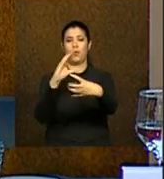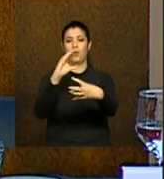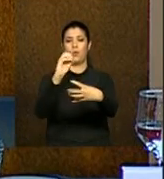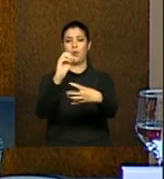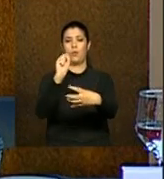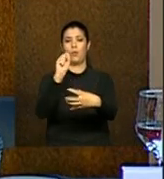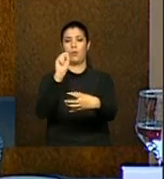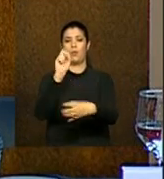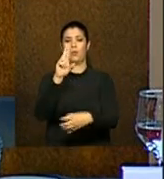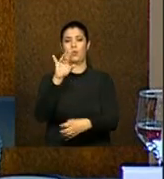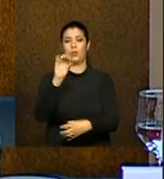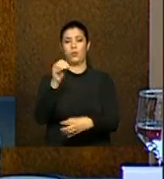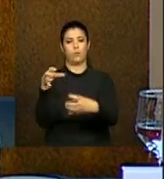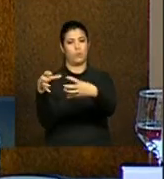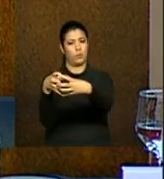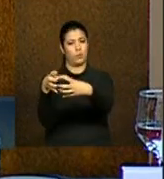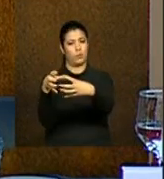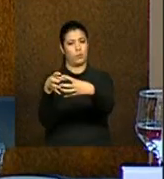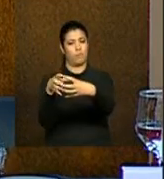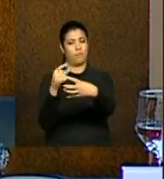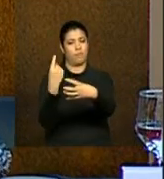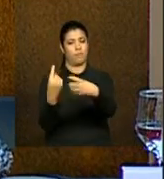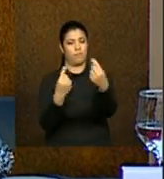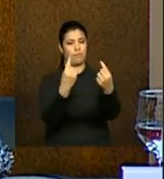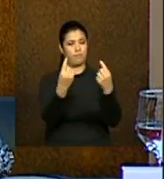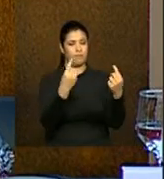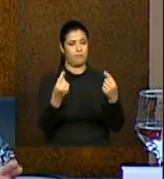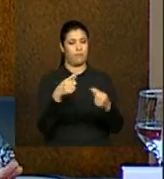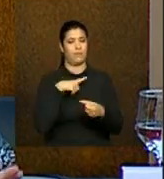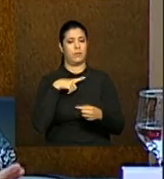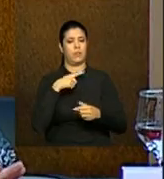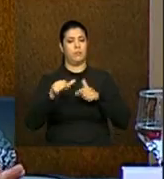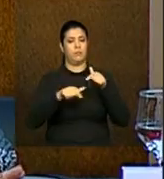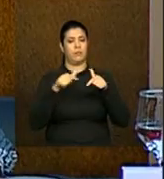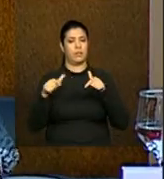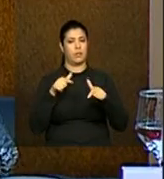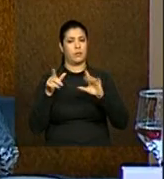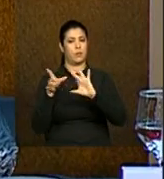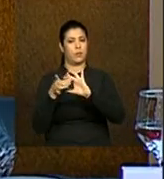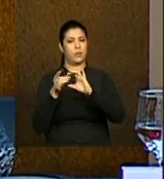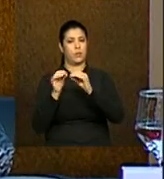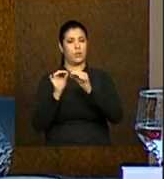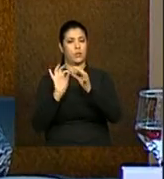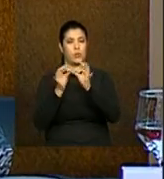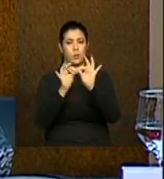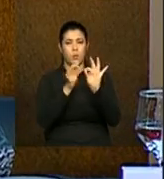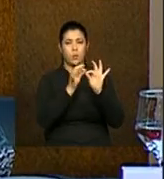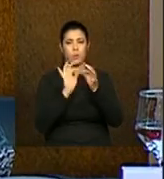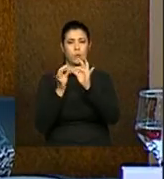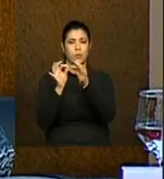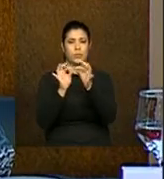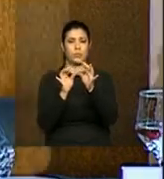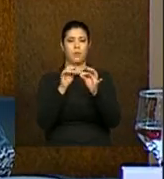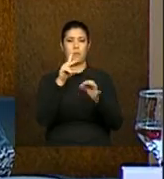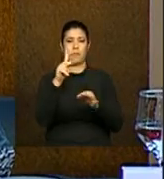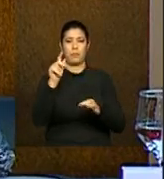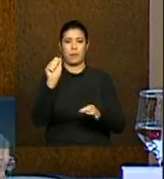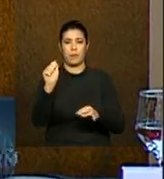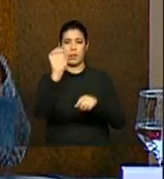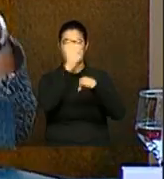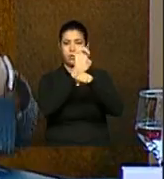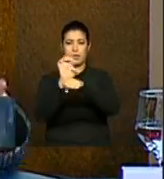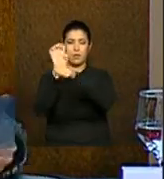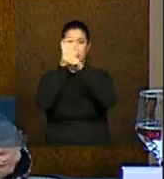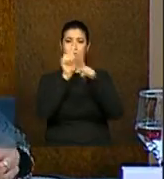característica ainda mais especial. Fizemos um trabalho de articular o PPA federal com os PPAS estaduais e